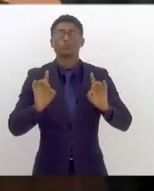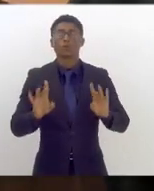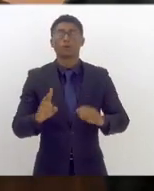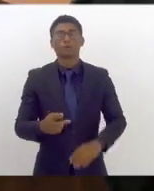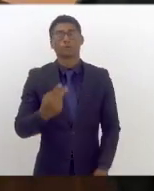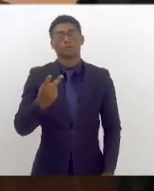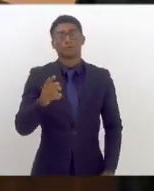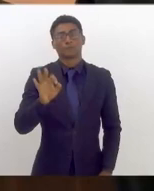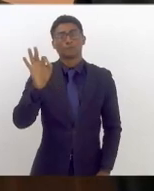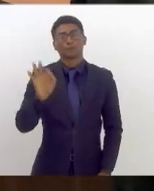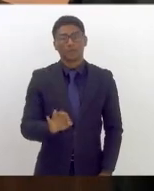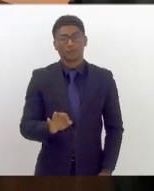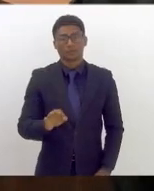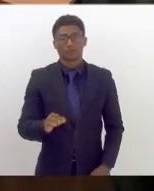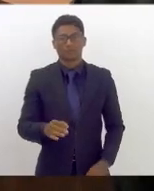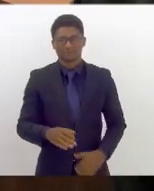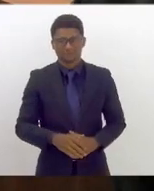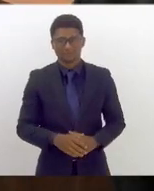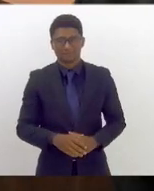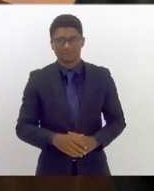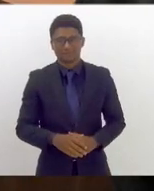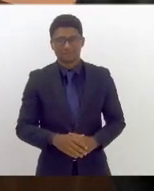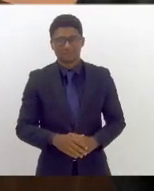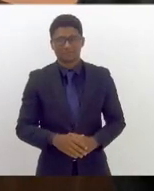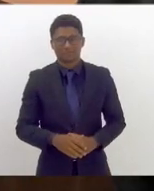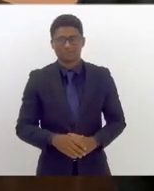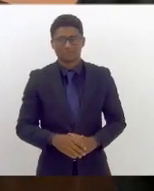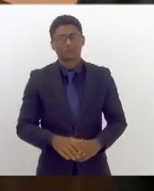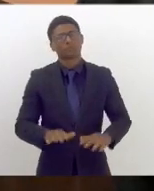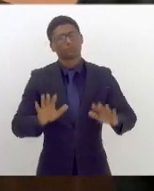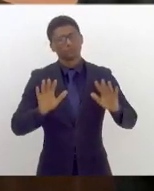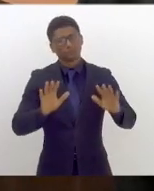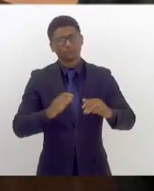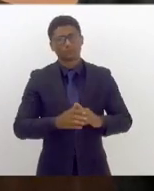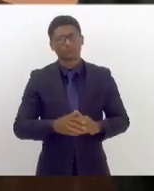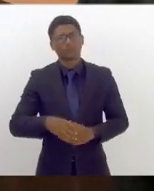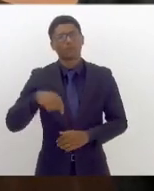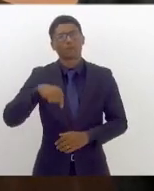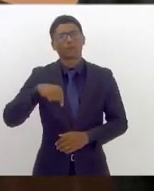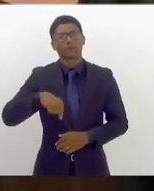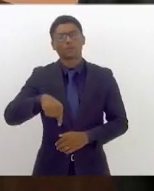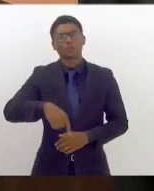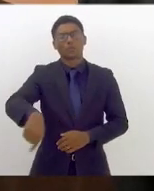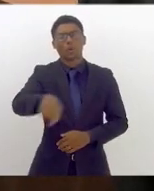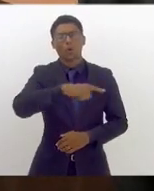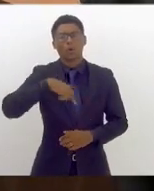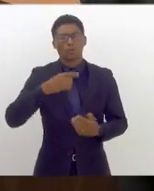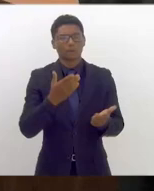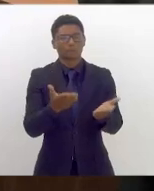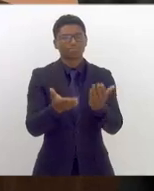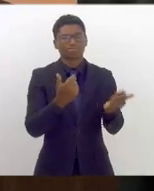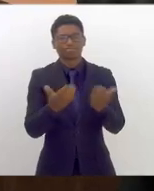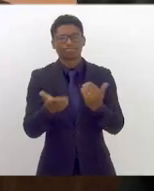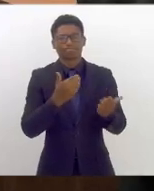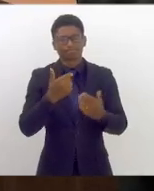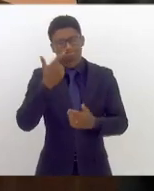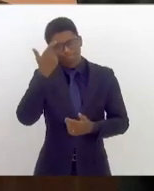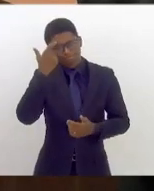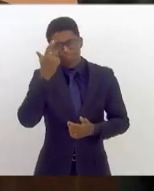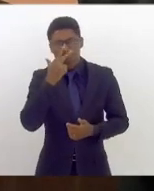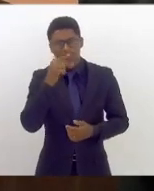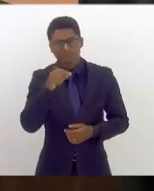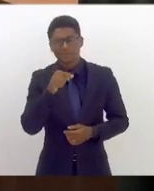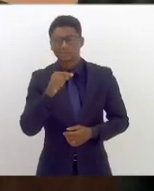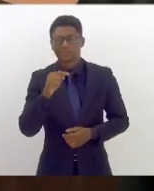20% dos 25 mas mesmo assim se ponderou aqui senhor presidente que tava forte